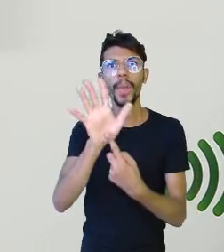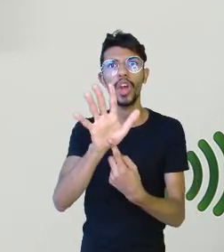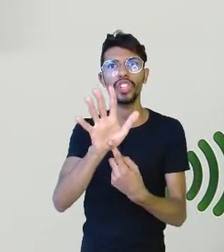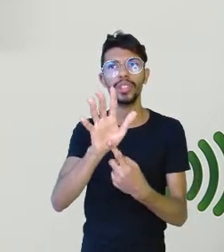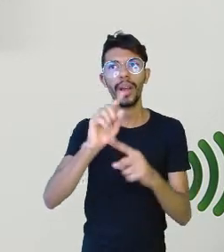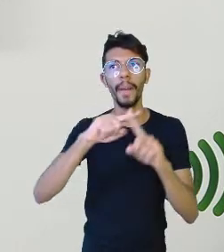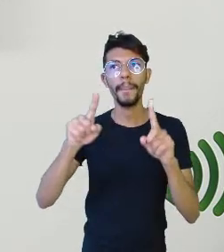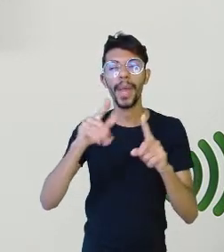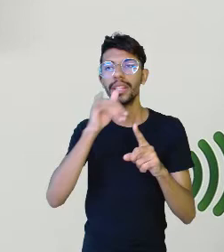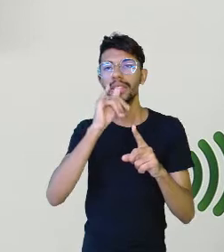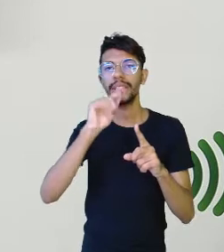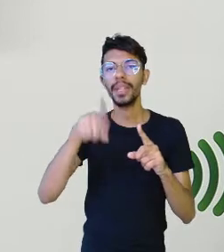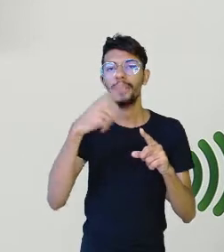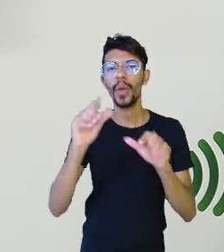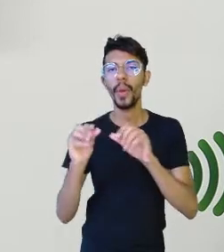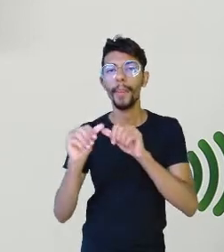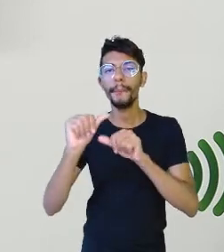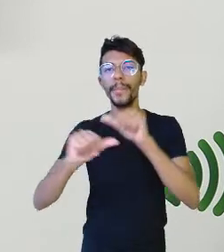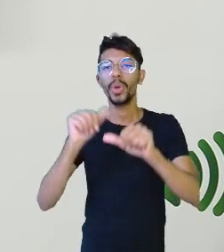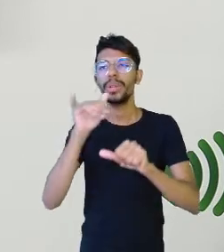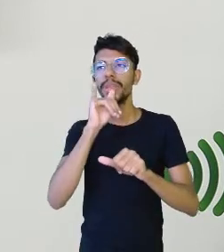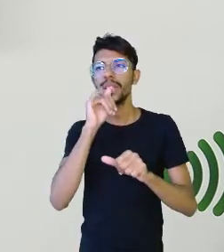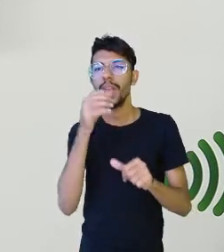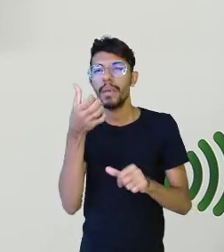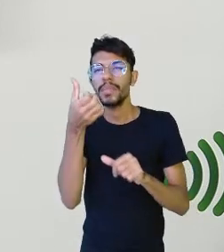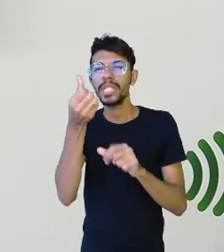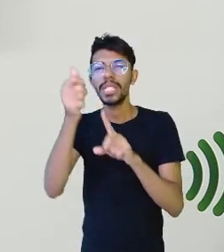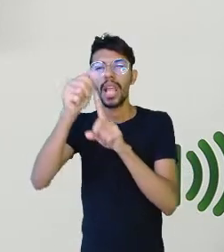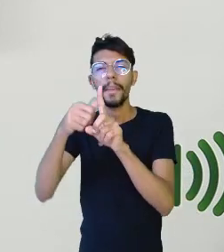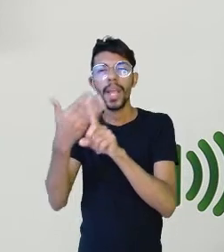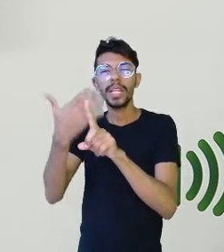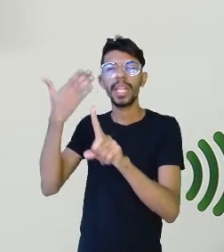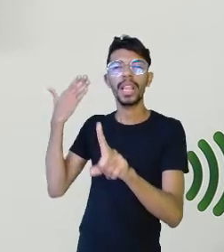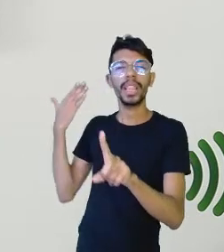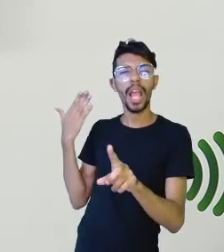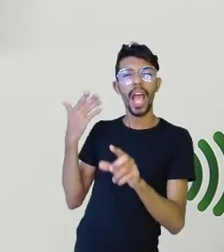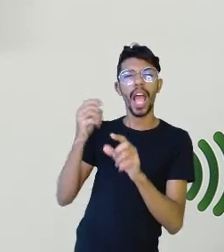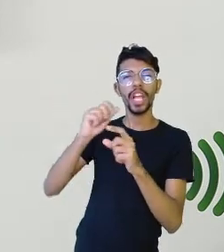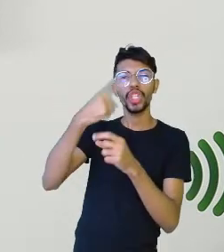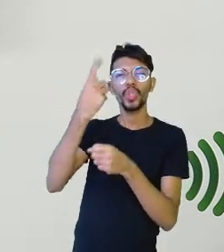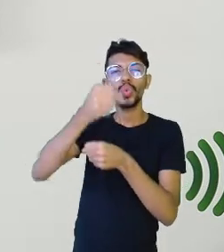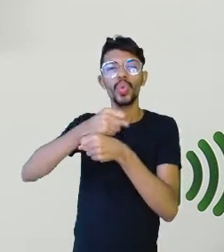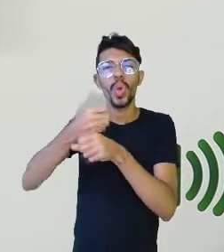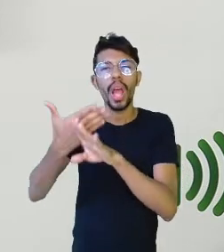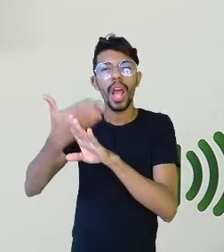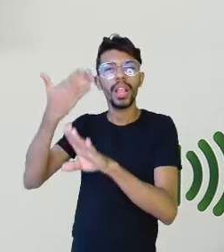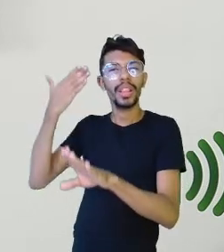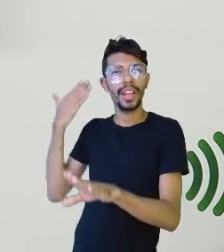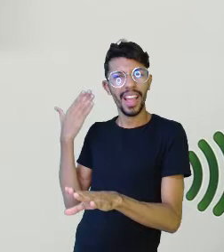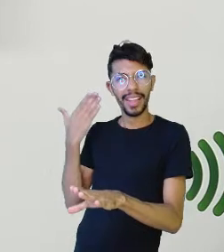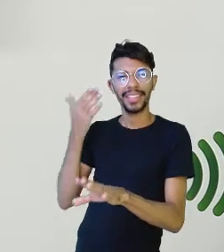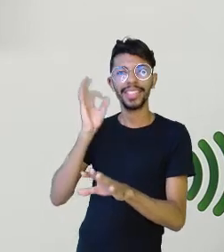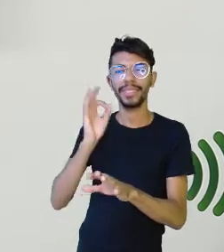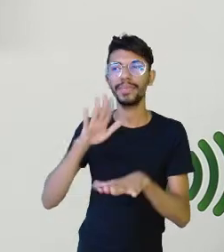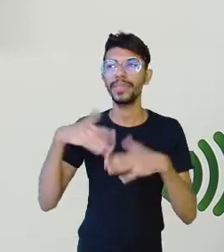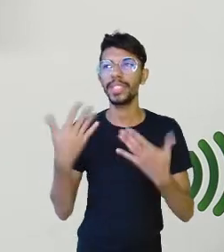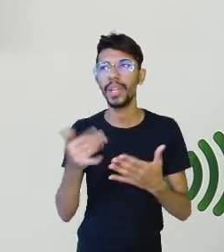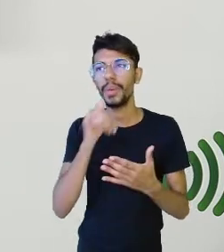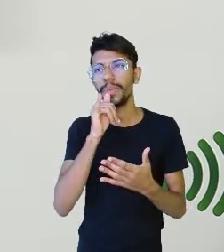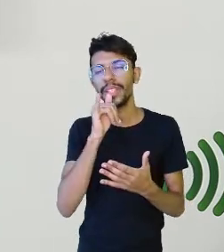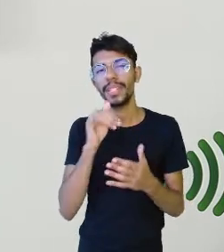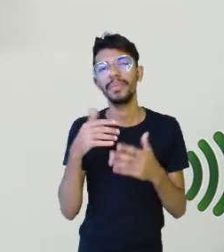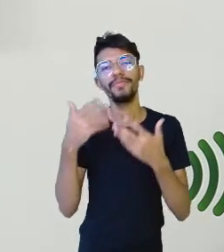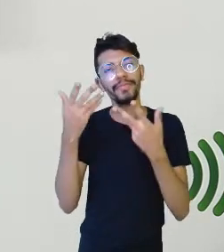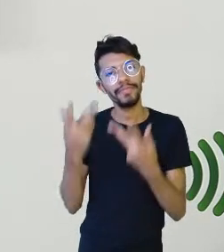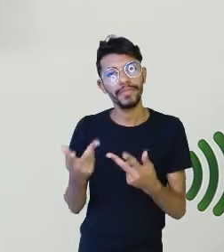chegue até aquele momento ali. Então, isso também acontece no conto. Ele pode ser narrado no tempo cronológico, que é quando realmente ele